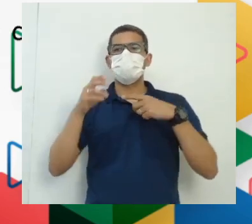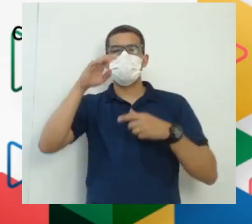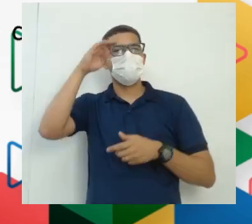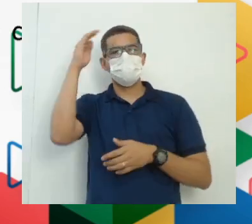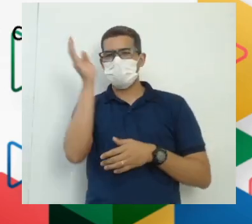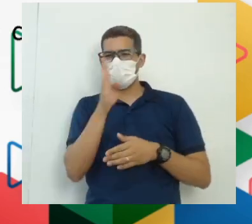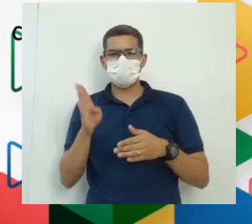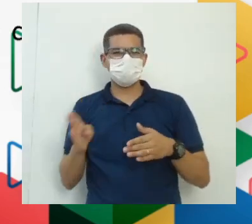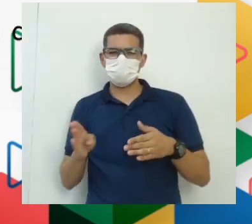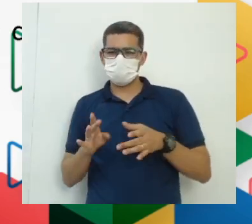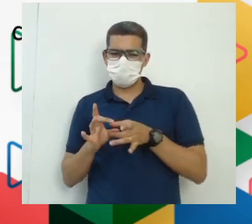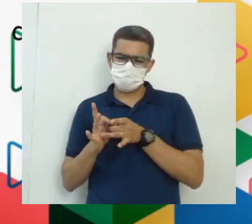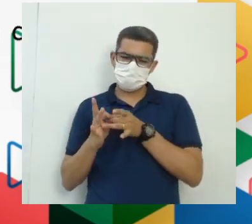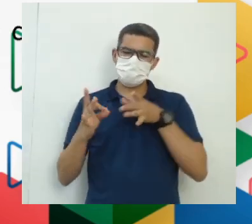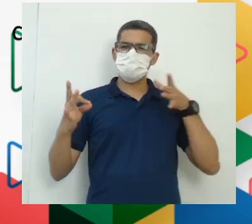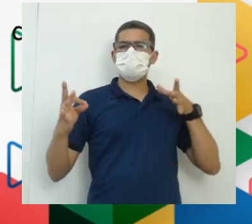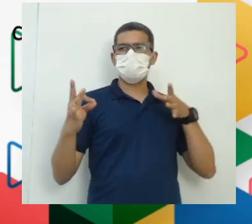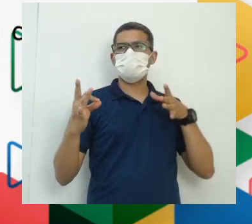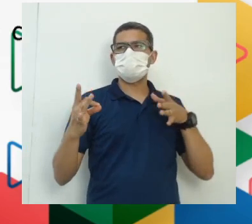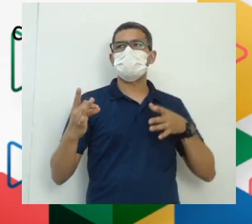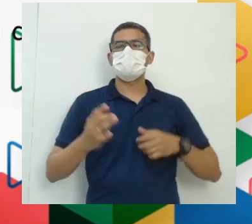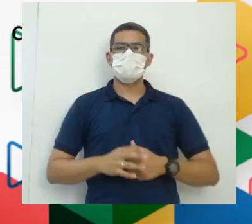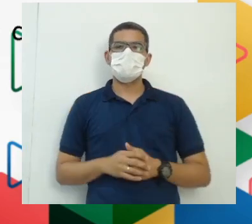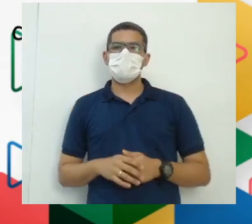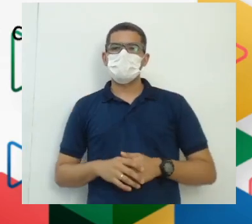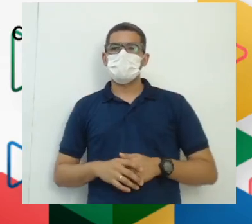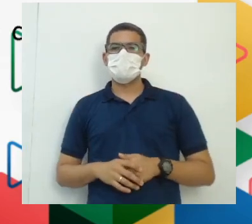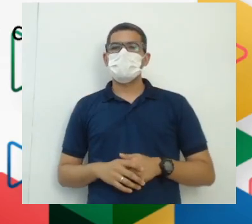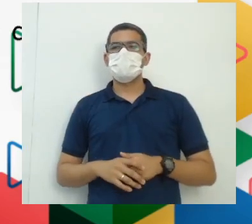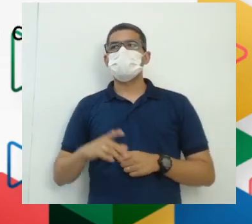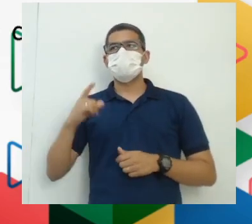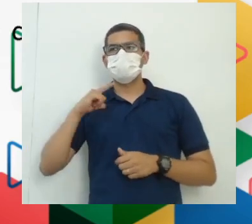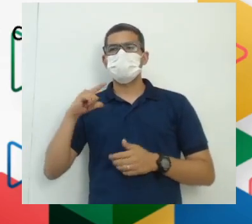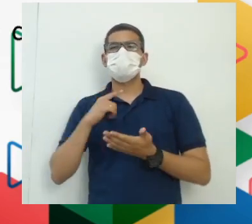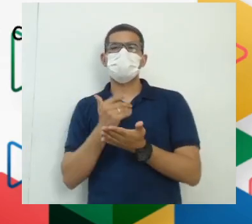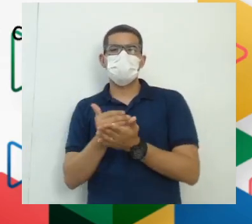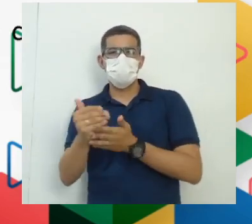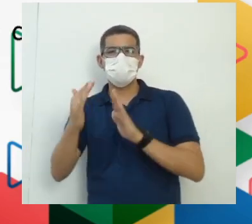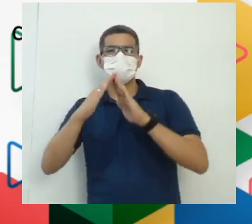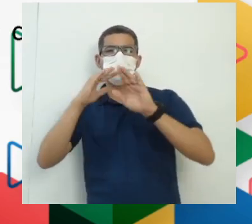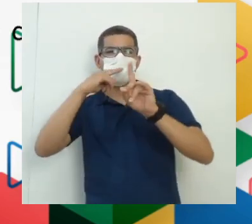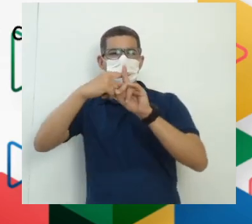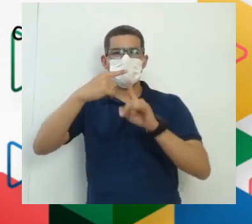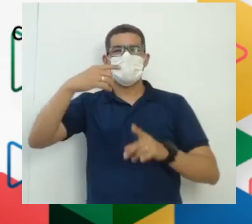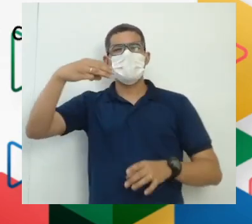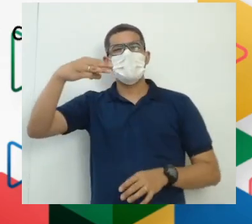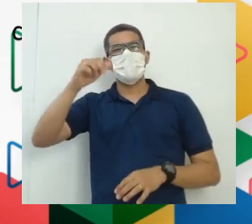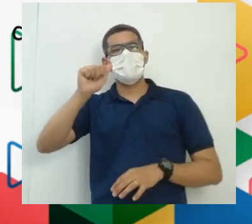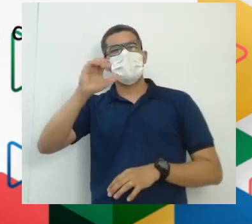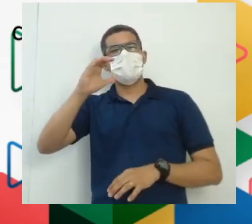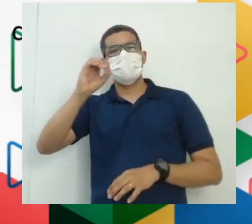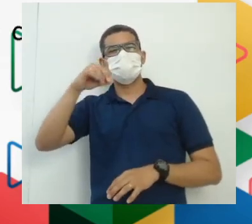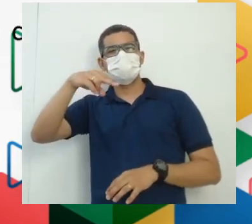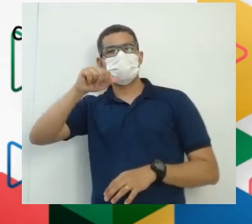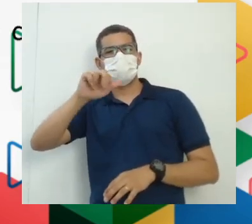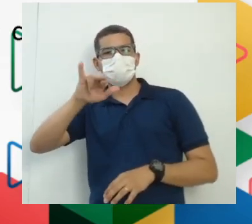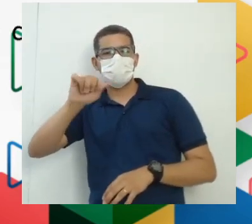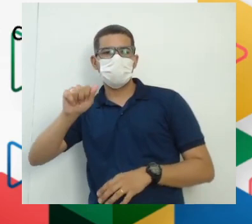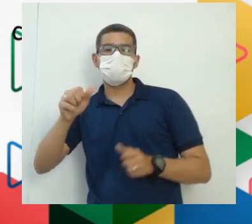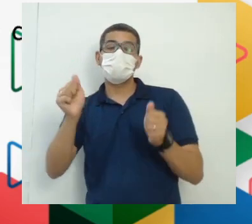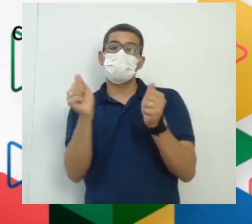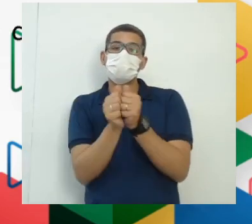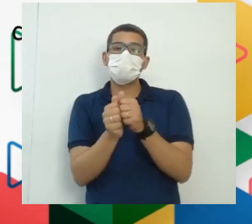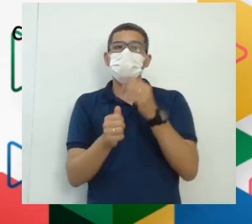Brasil. A Revolução Pernambucana que começou ali, junto da maçonaria, com a igreja e outros aspectos, para tentar, junto de Dom Pedro também,